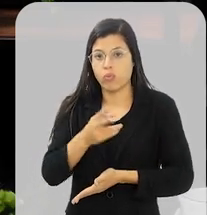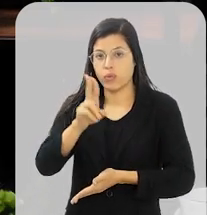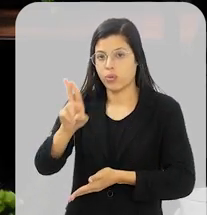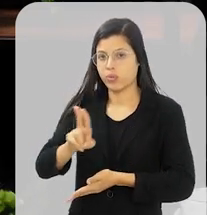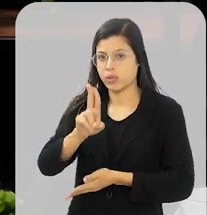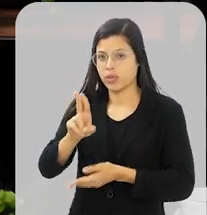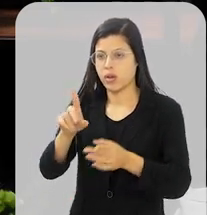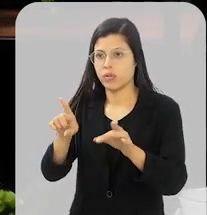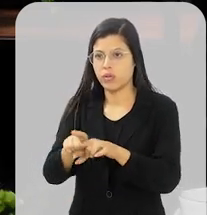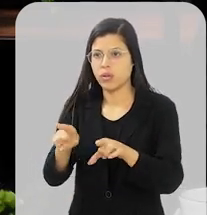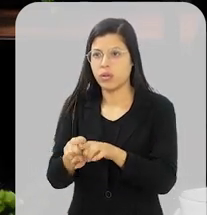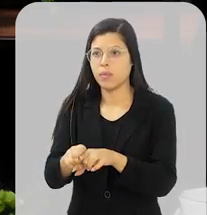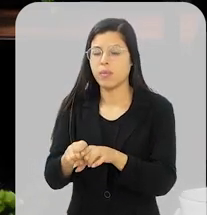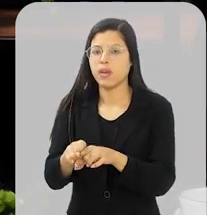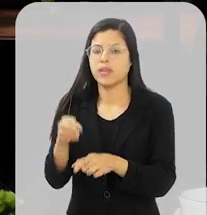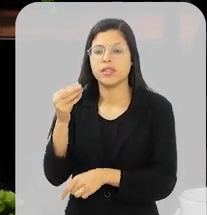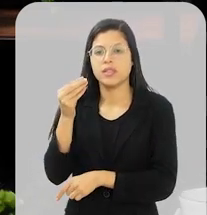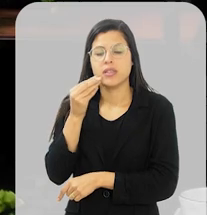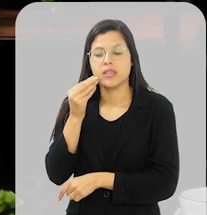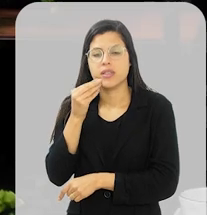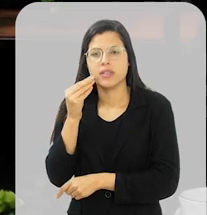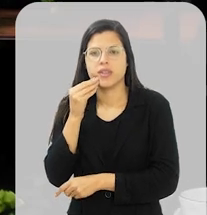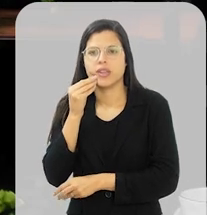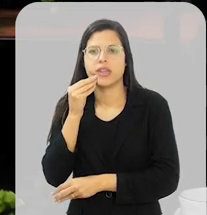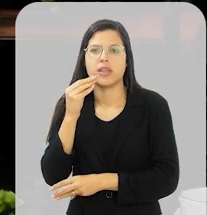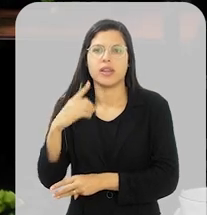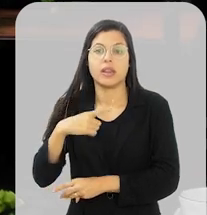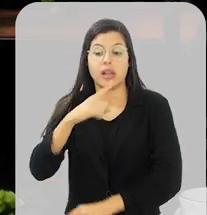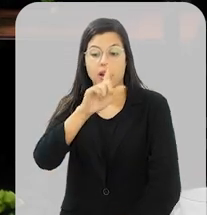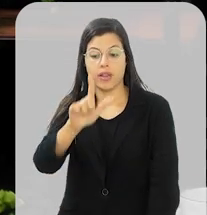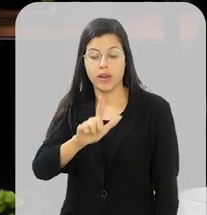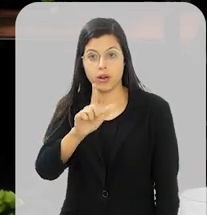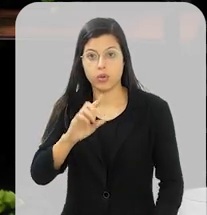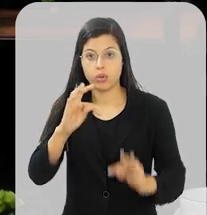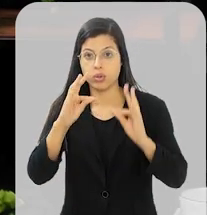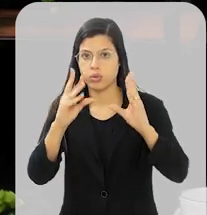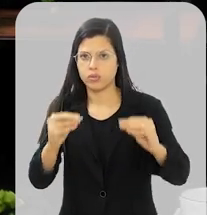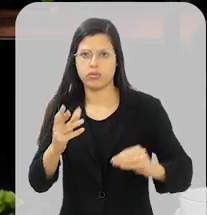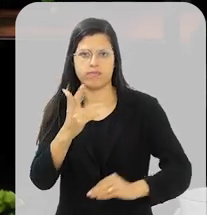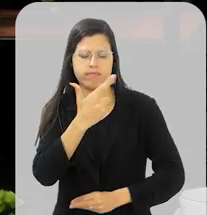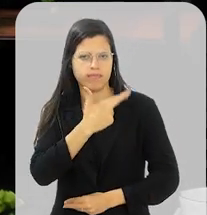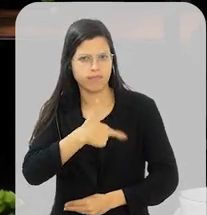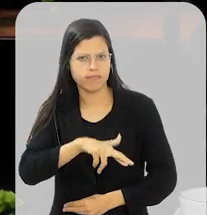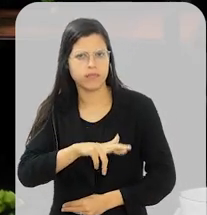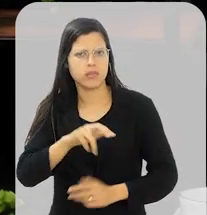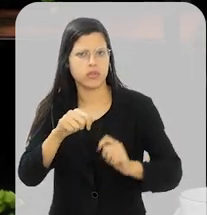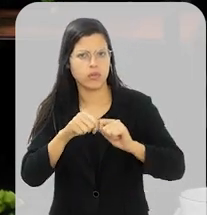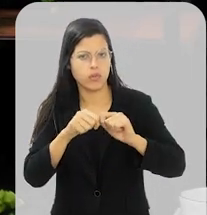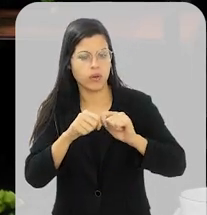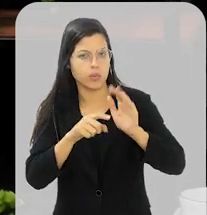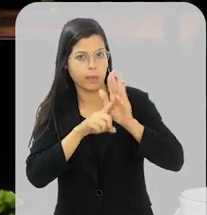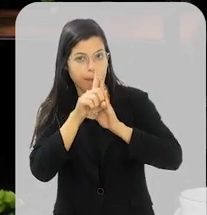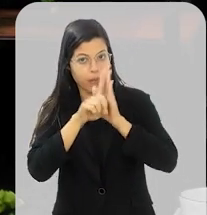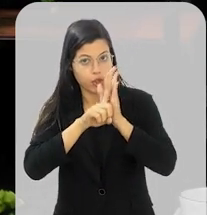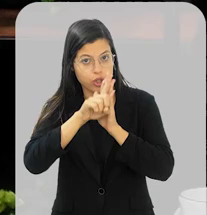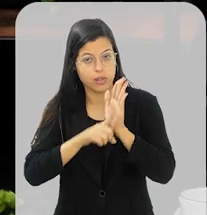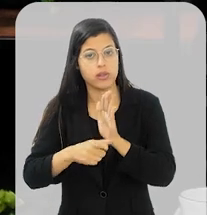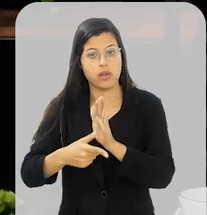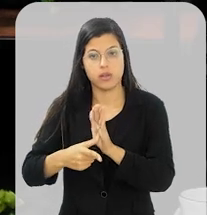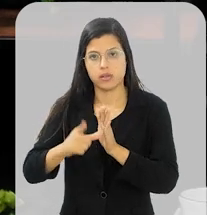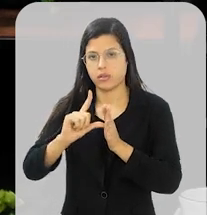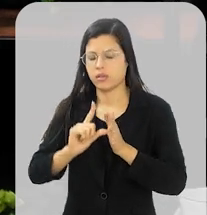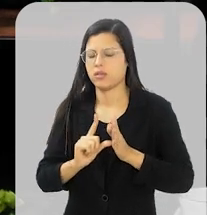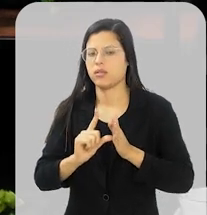né? A gente procura sempre na Expo levar a literatura de todas as religiões, né? A gente faz uma pesquisa,